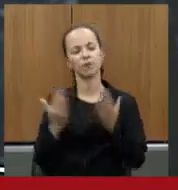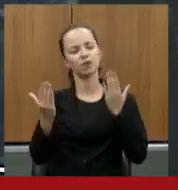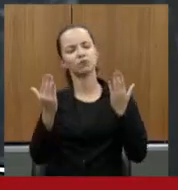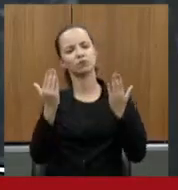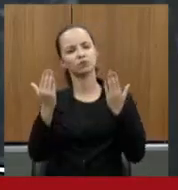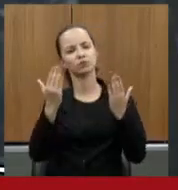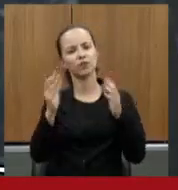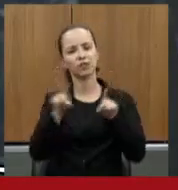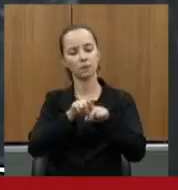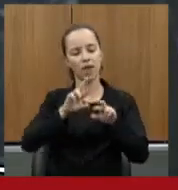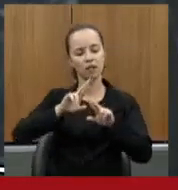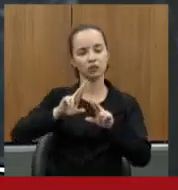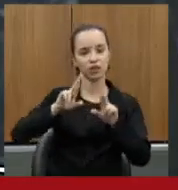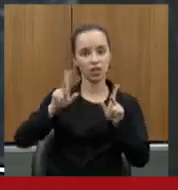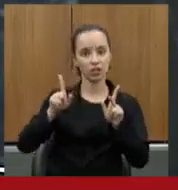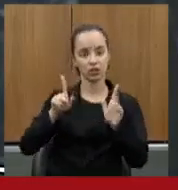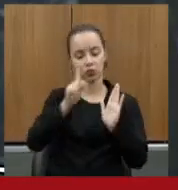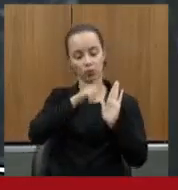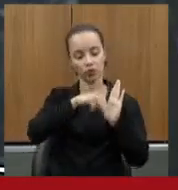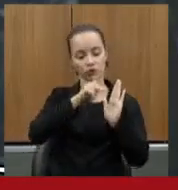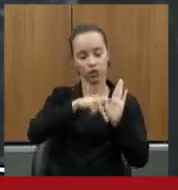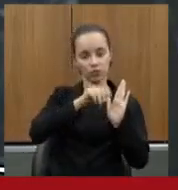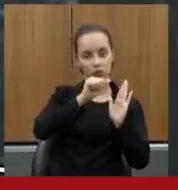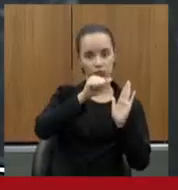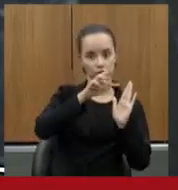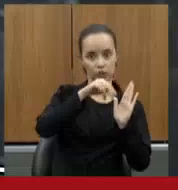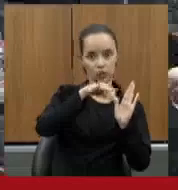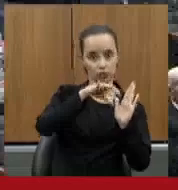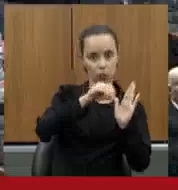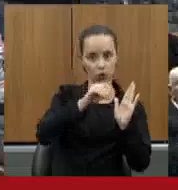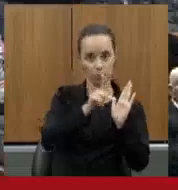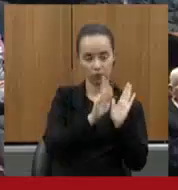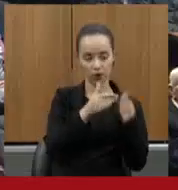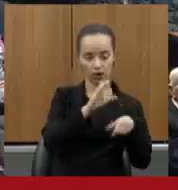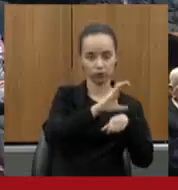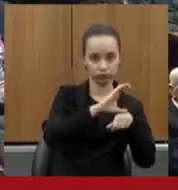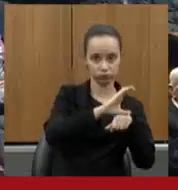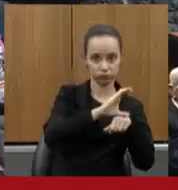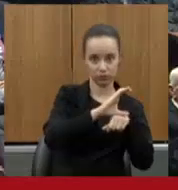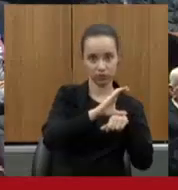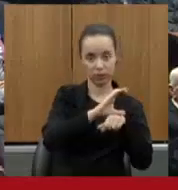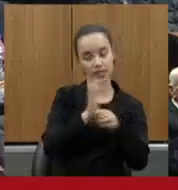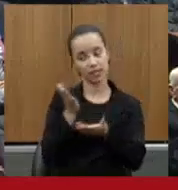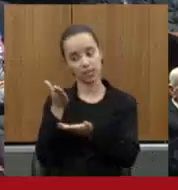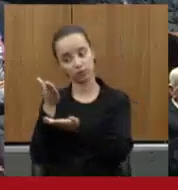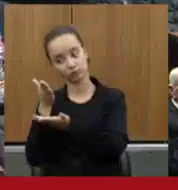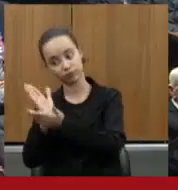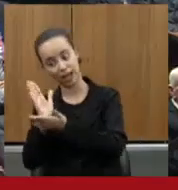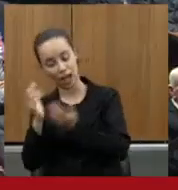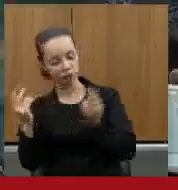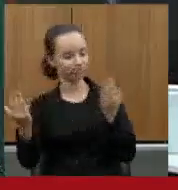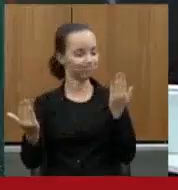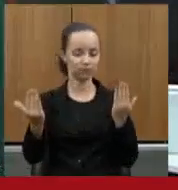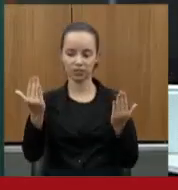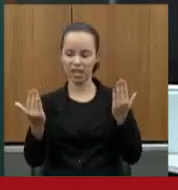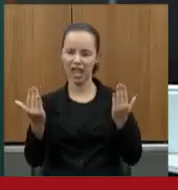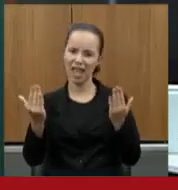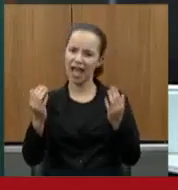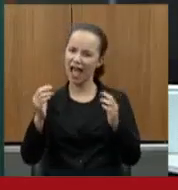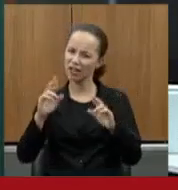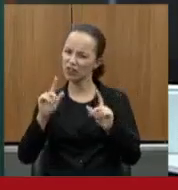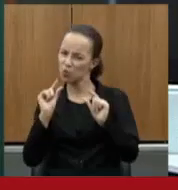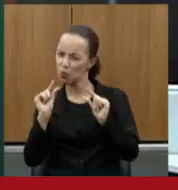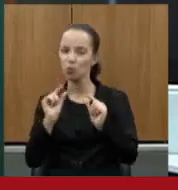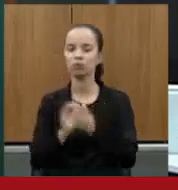as diferenças entre o projeto do Antônio Carlos, que era o projeto da Constituinte, e a outorgada são mínimas. Então, a Assembleia